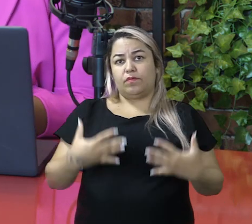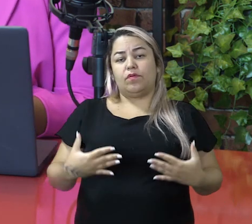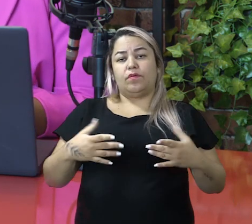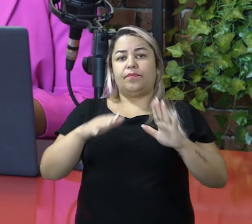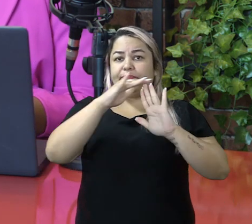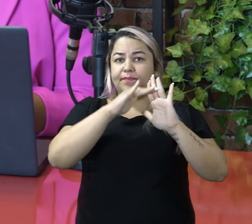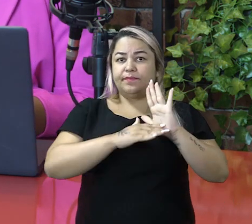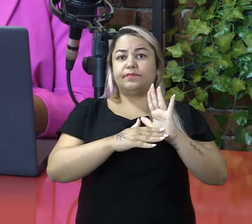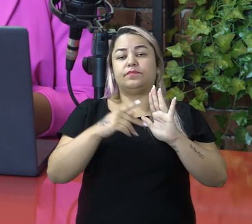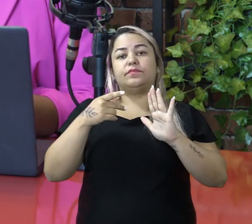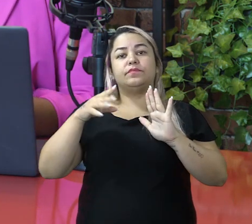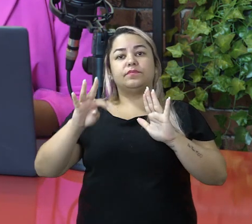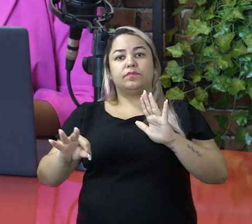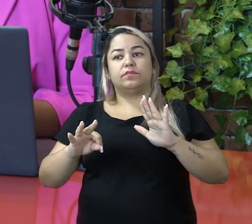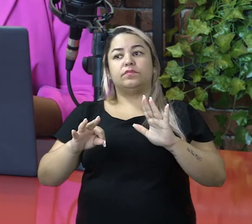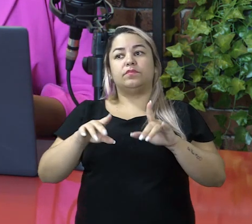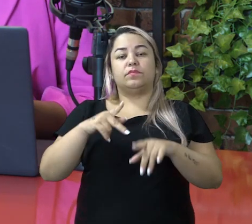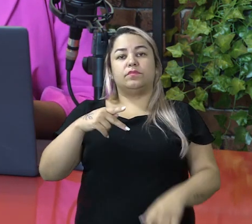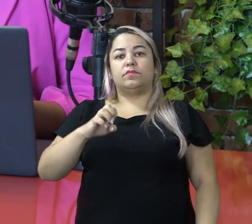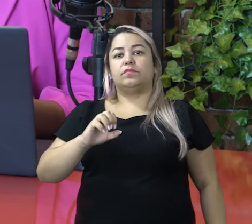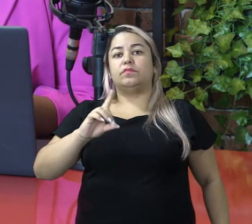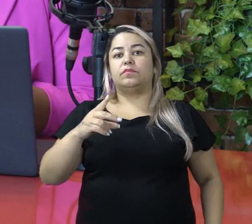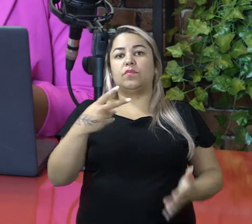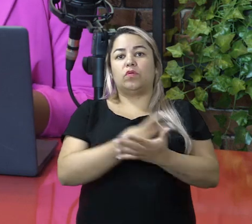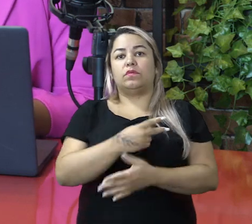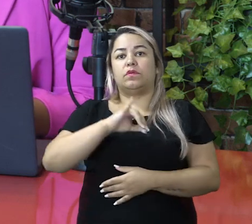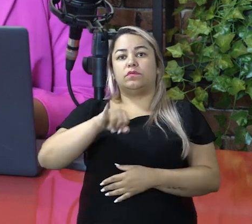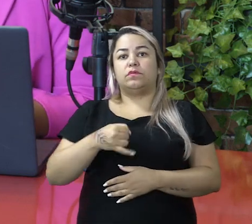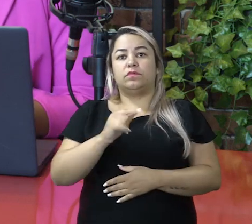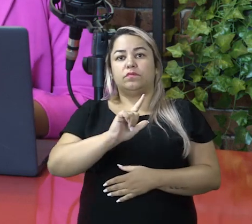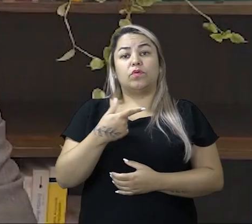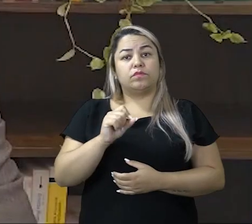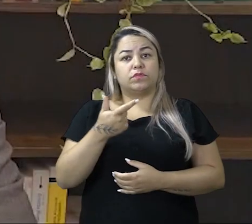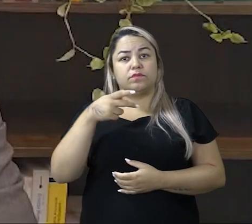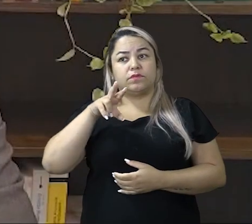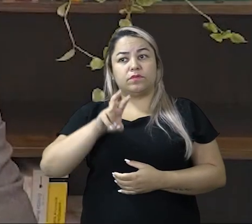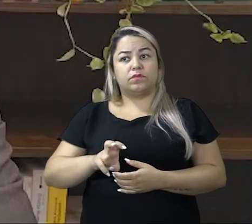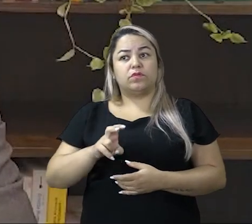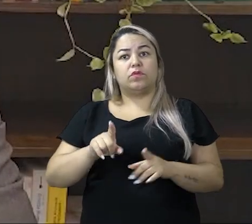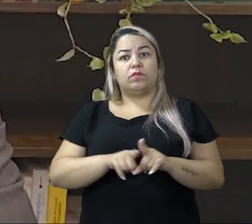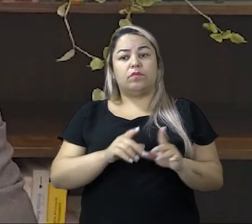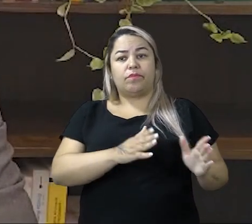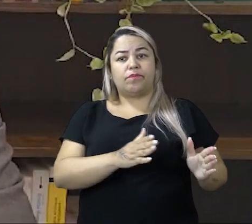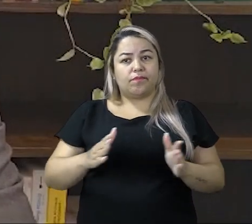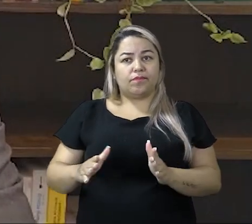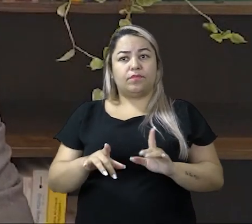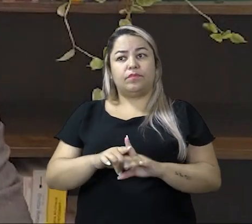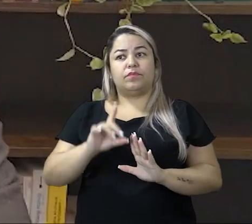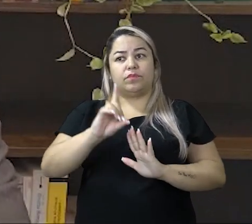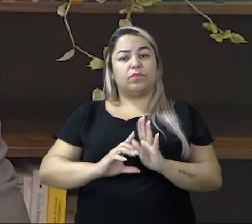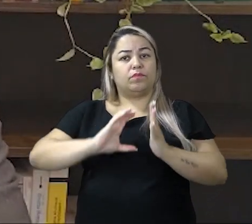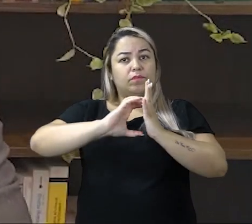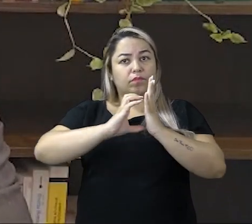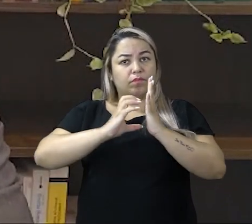que é o Programa de Eleições Diretas do PT, o PED, que acontece em julho. O PED 2025 é o processo de